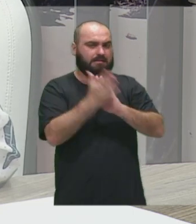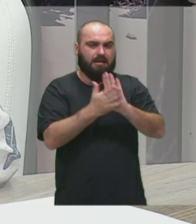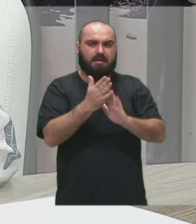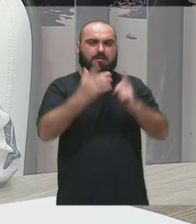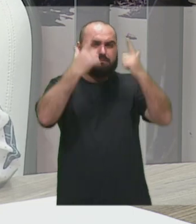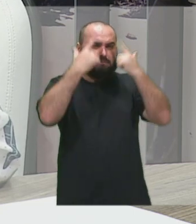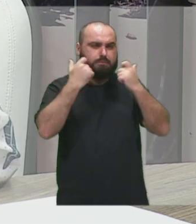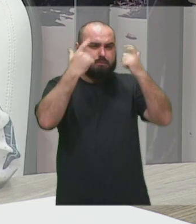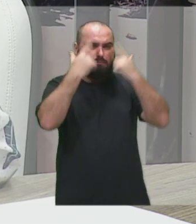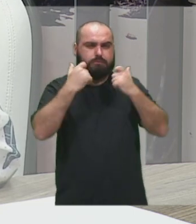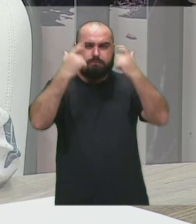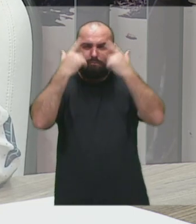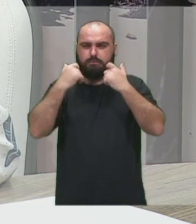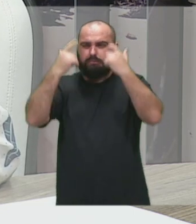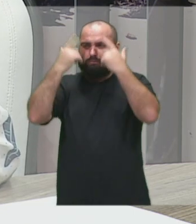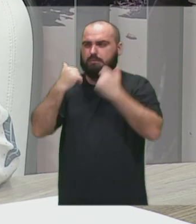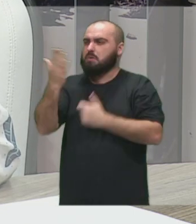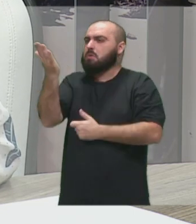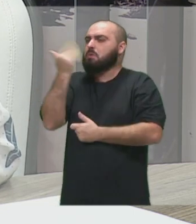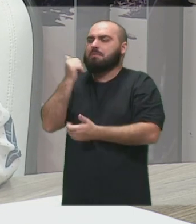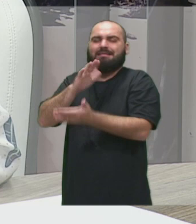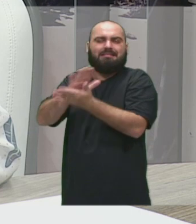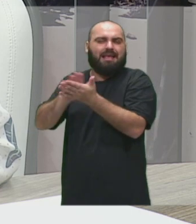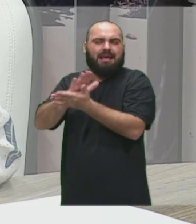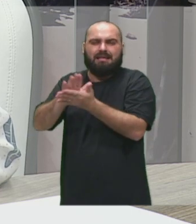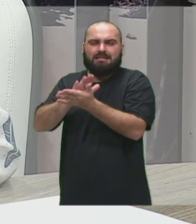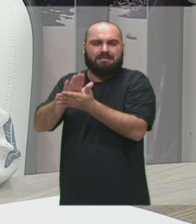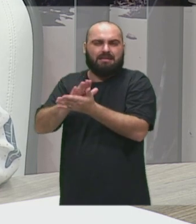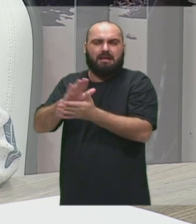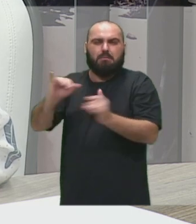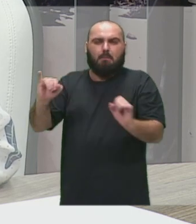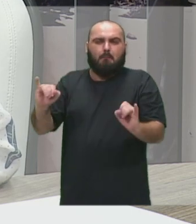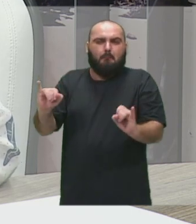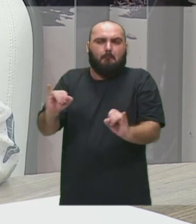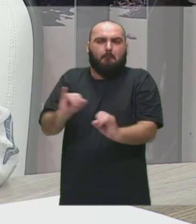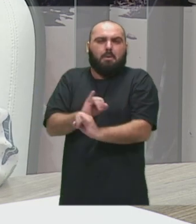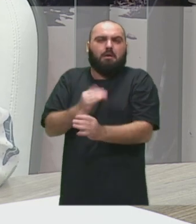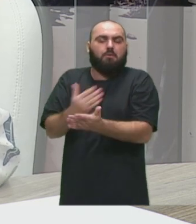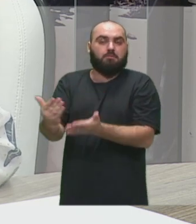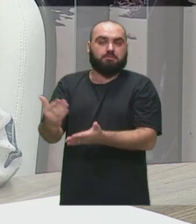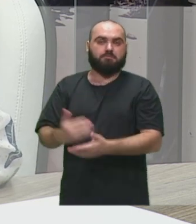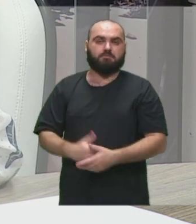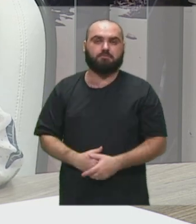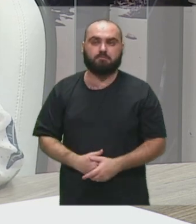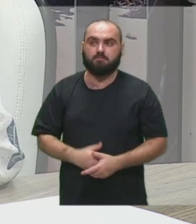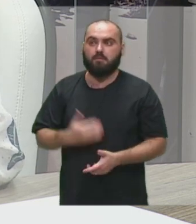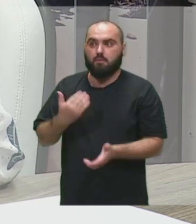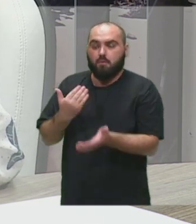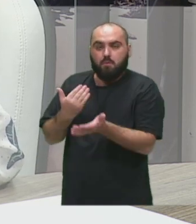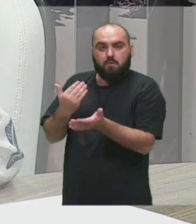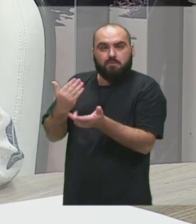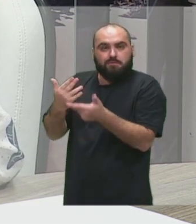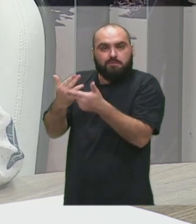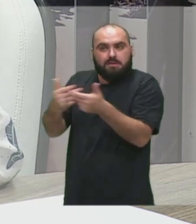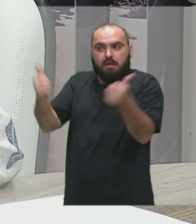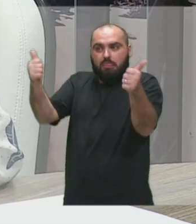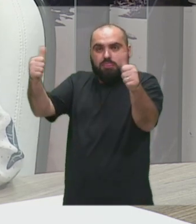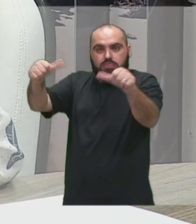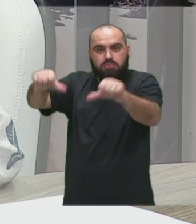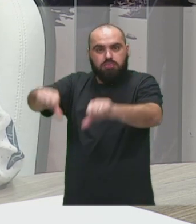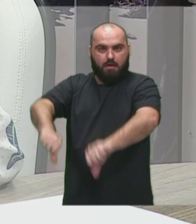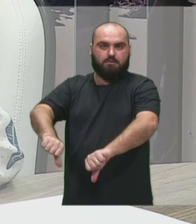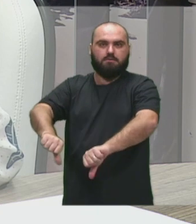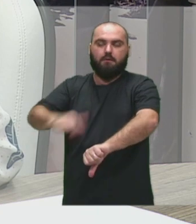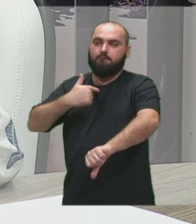emagreci muito, não comia direito. Enfim, e ali eu entrei em crise. E eu fui fazendo o